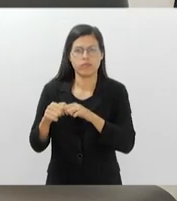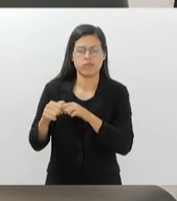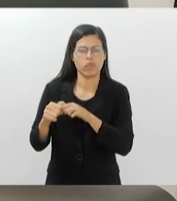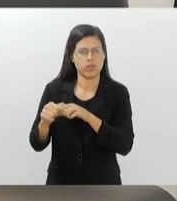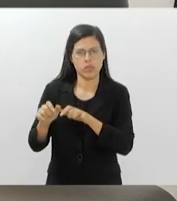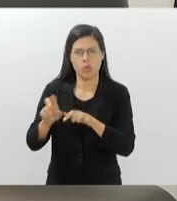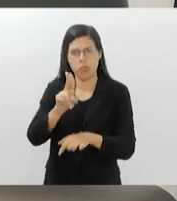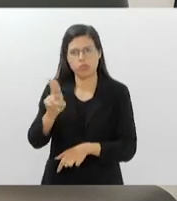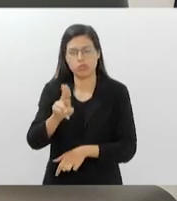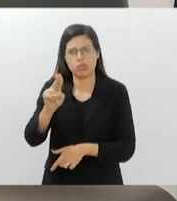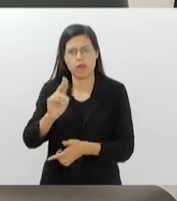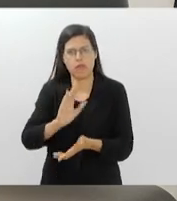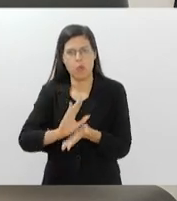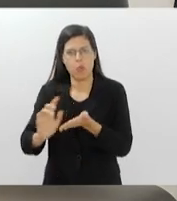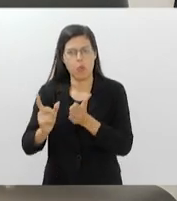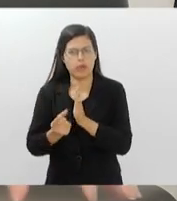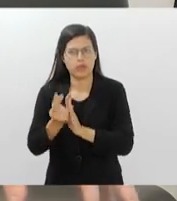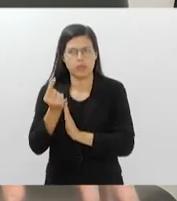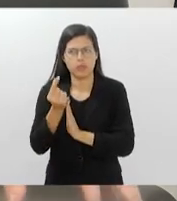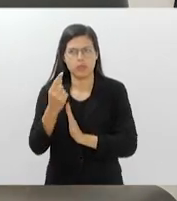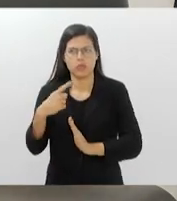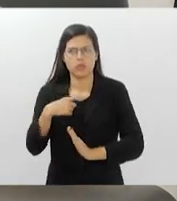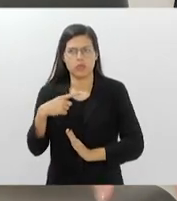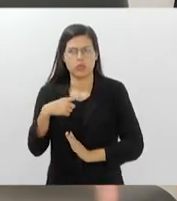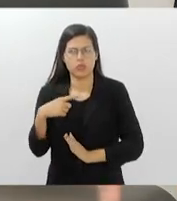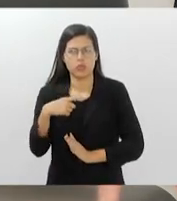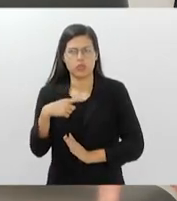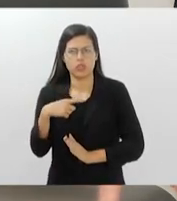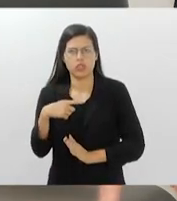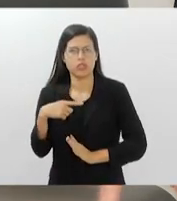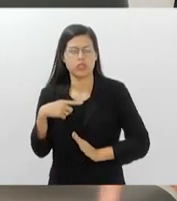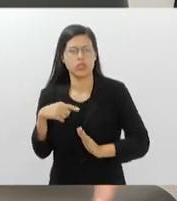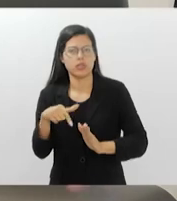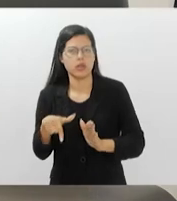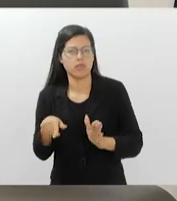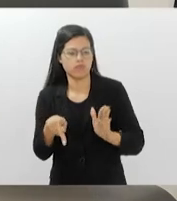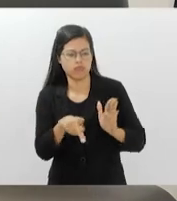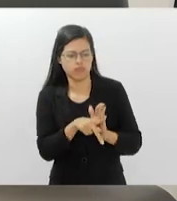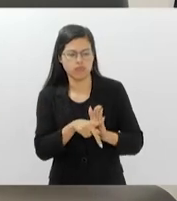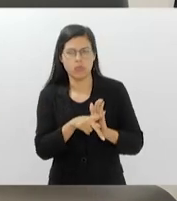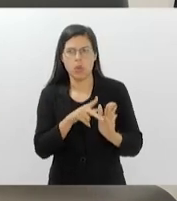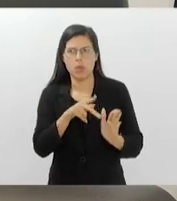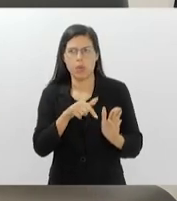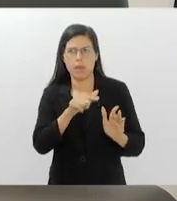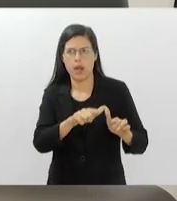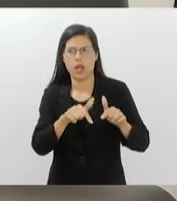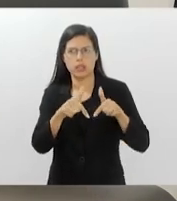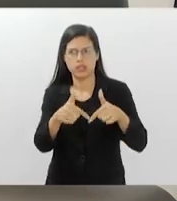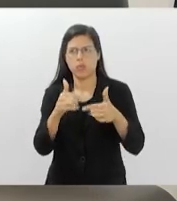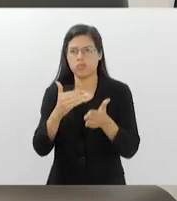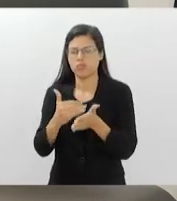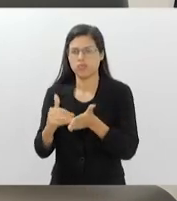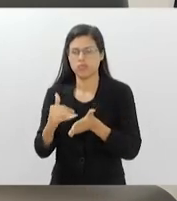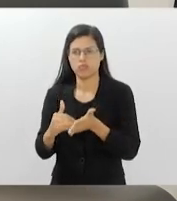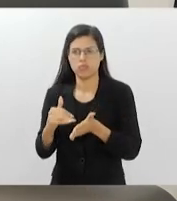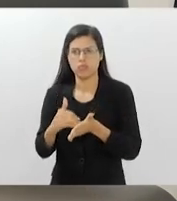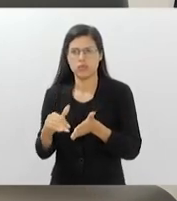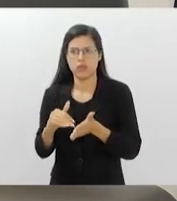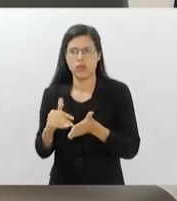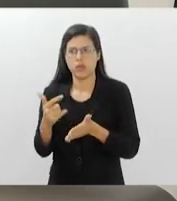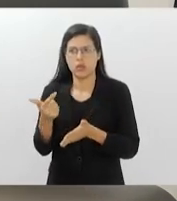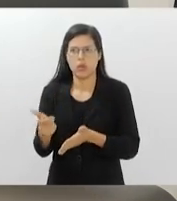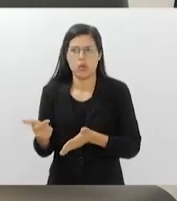orçamento Então tinha reserva orçamentária para determinada ação a secretaria não tinha